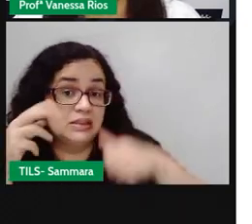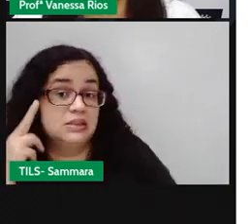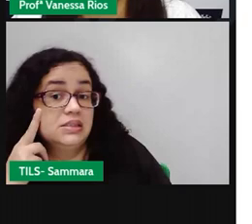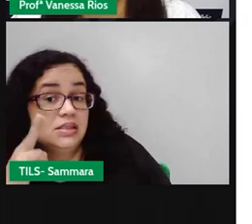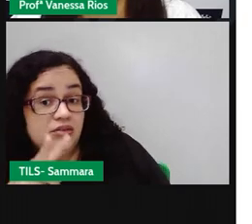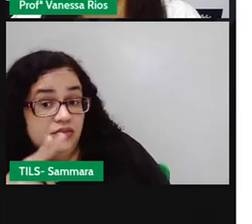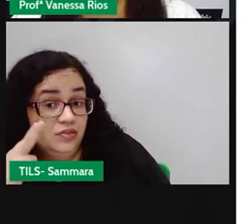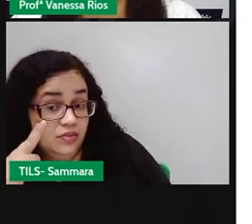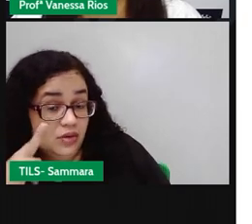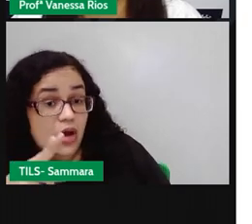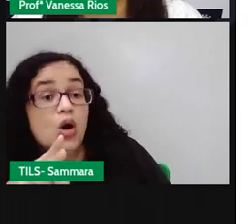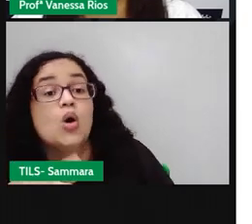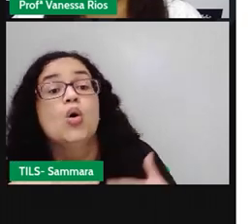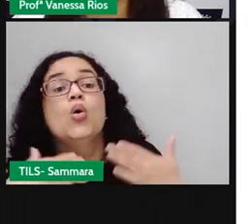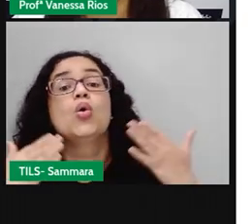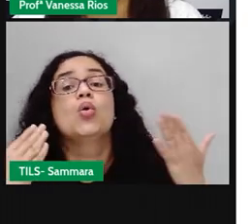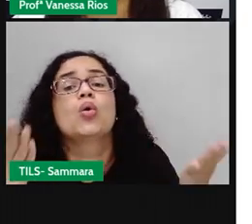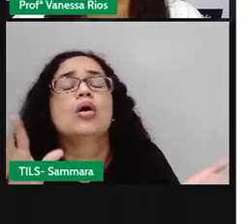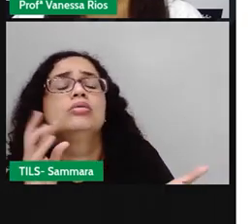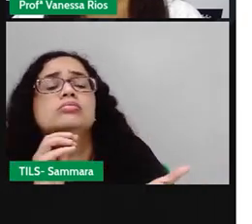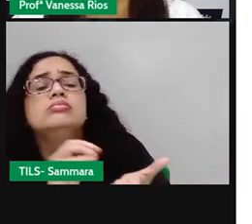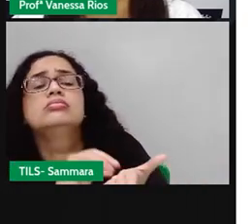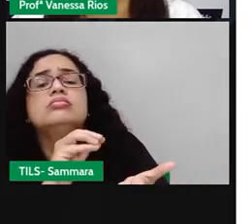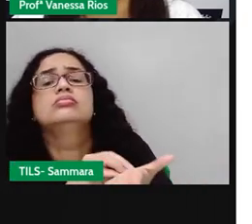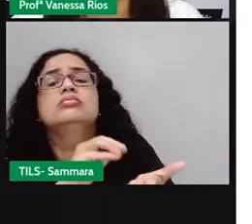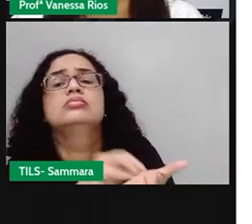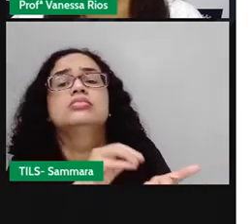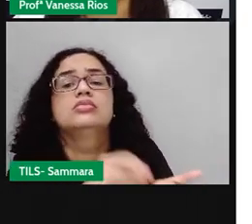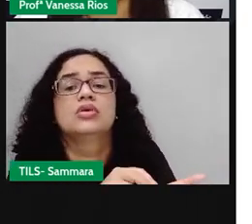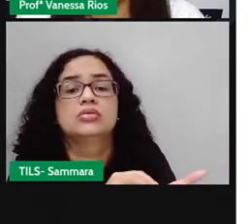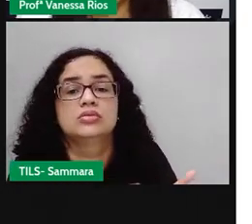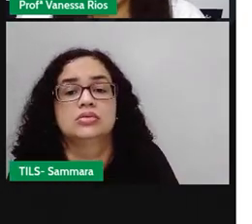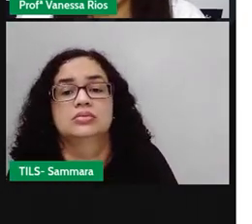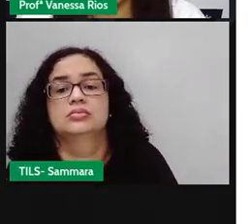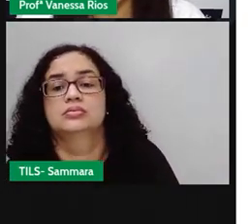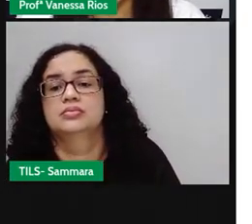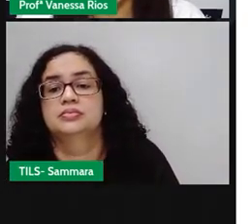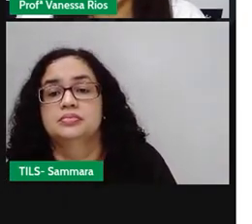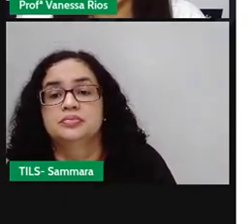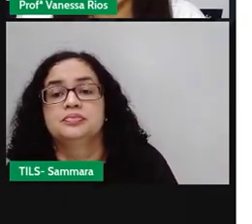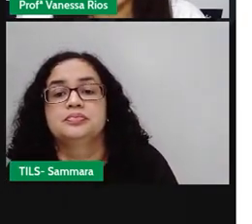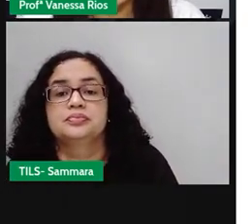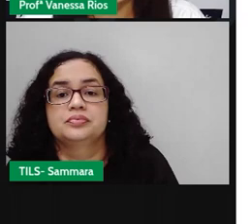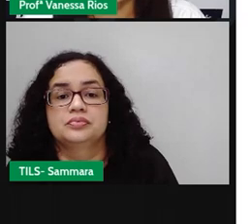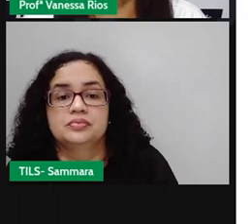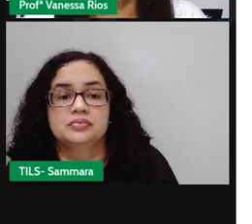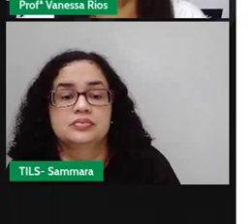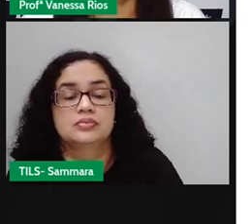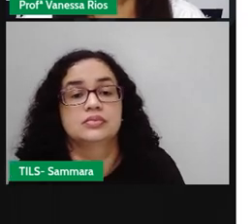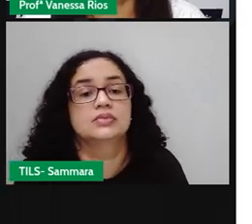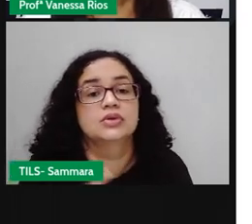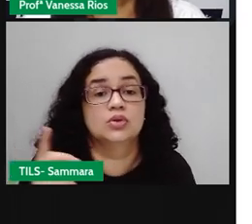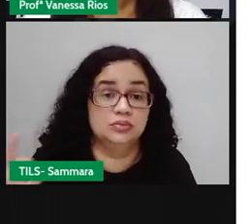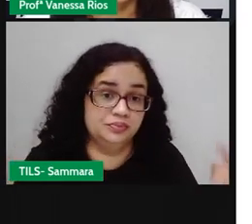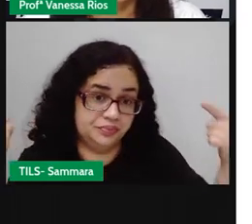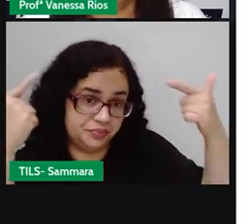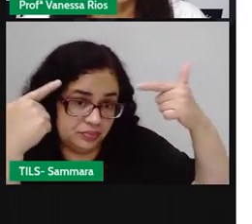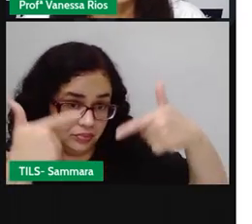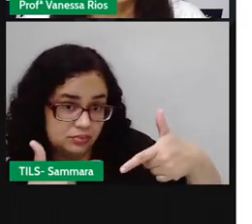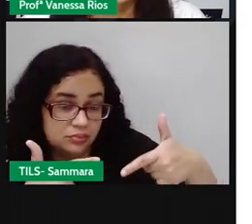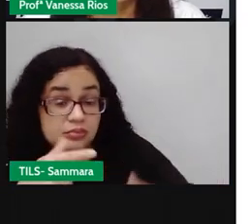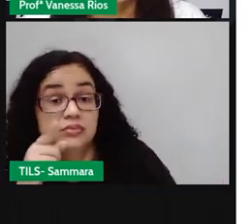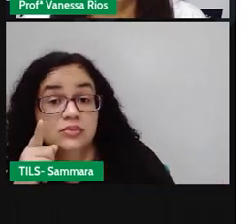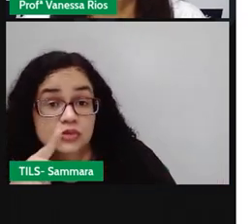descobrir qual é a peça de dominó que está faltando. Olha só o desafio.